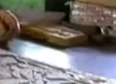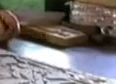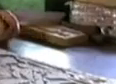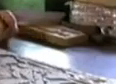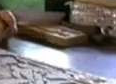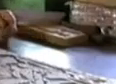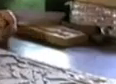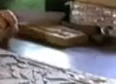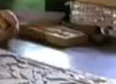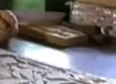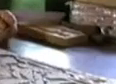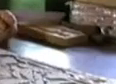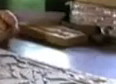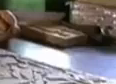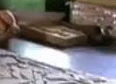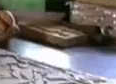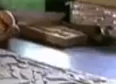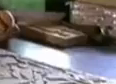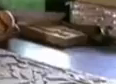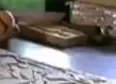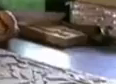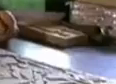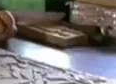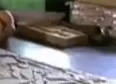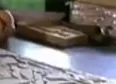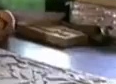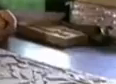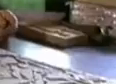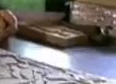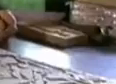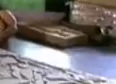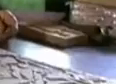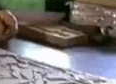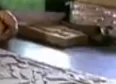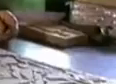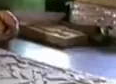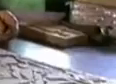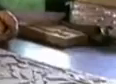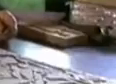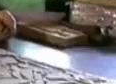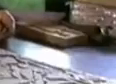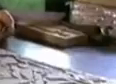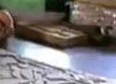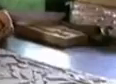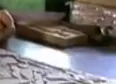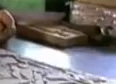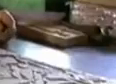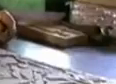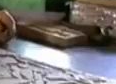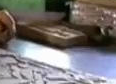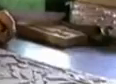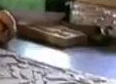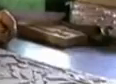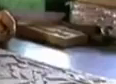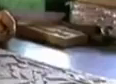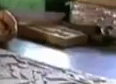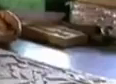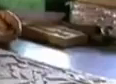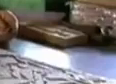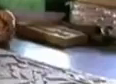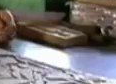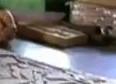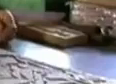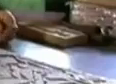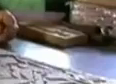gente ler. A virada do trem, a virada do caminhão de Gravatar, a cheia de Maceió, saía os cordéis, meu pai